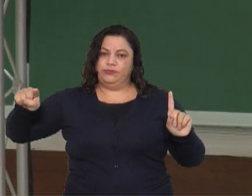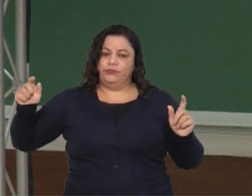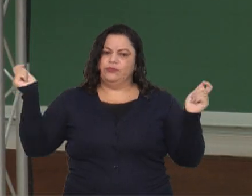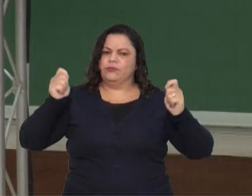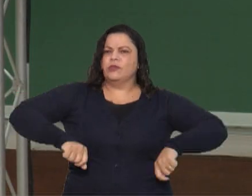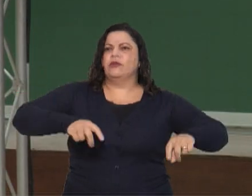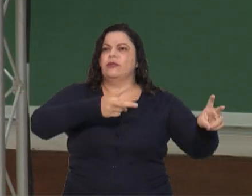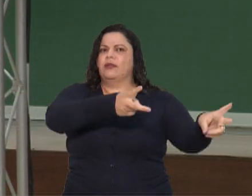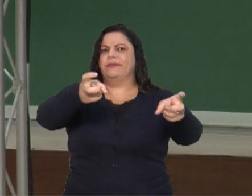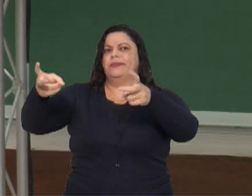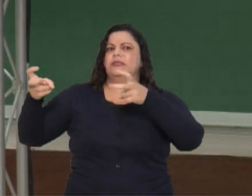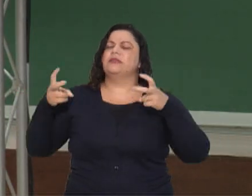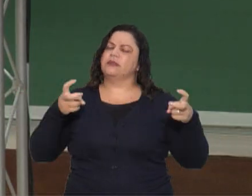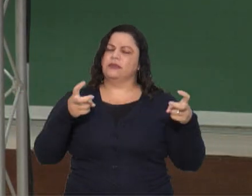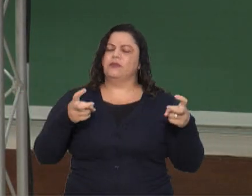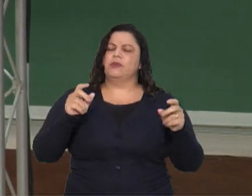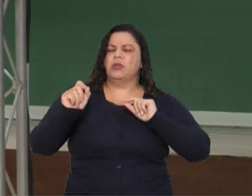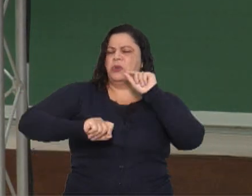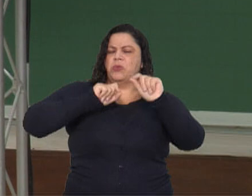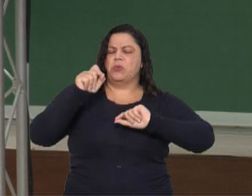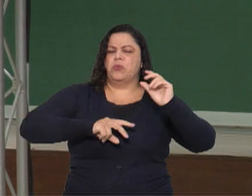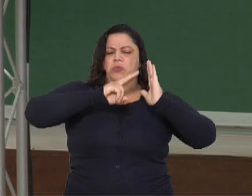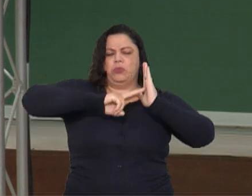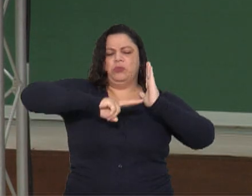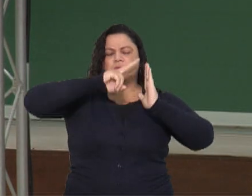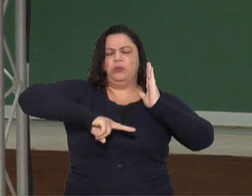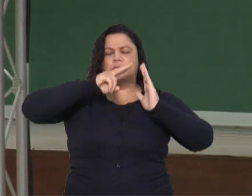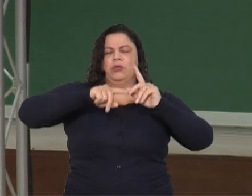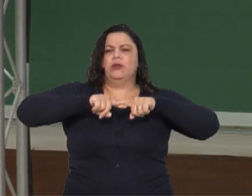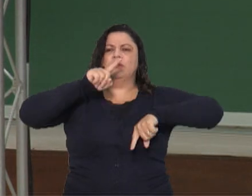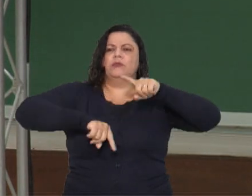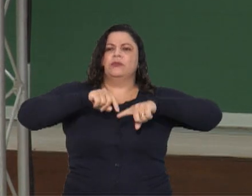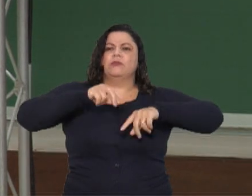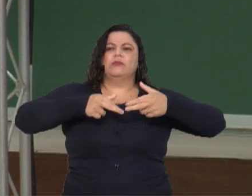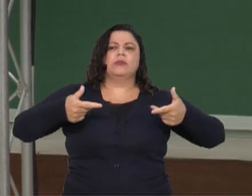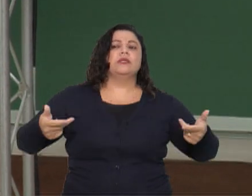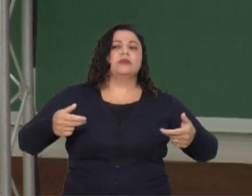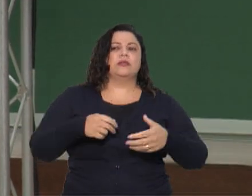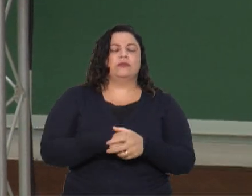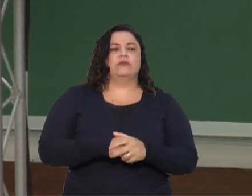perceber um pouquinho de como se lê esse material. Ela é um registro,